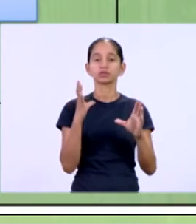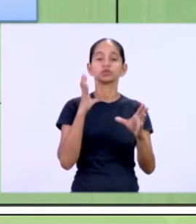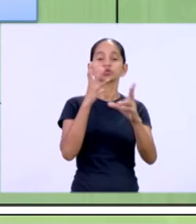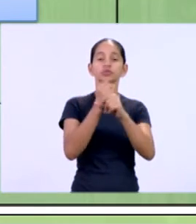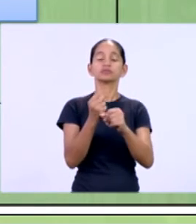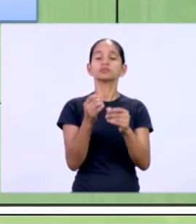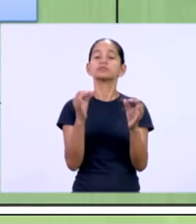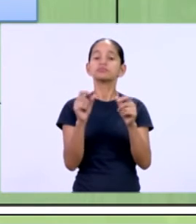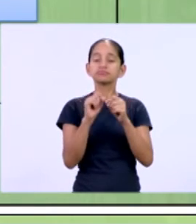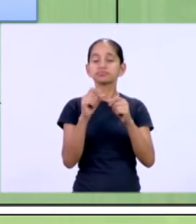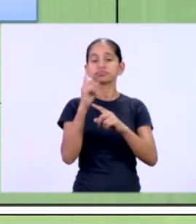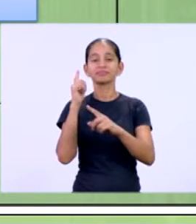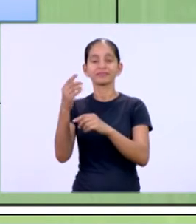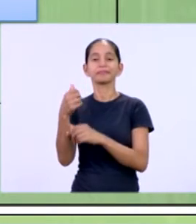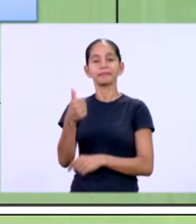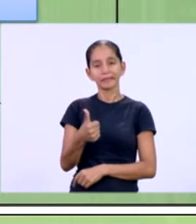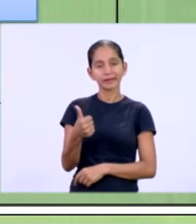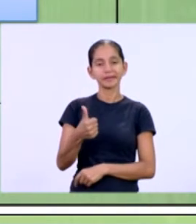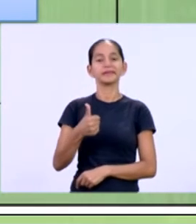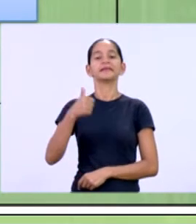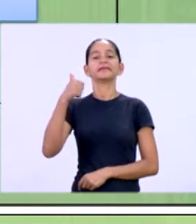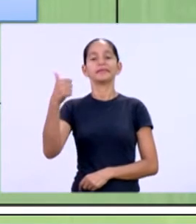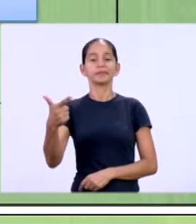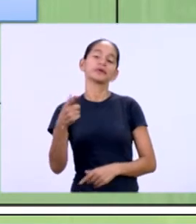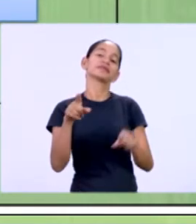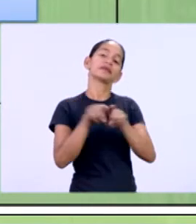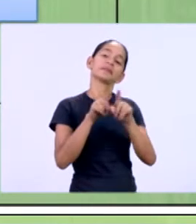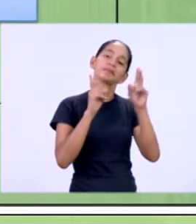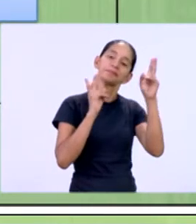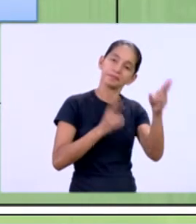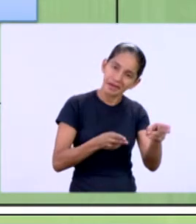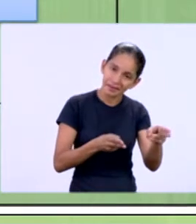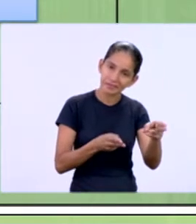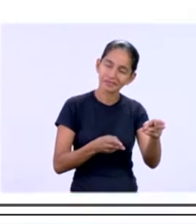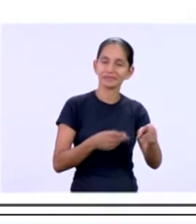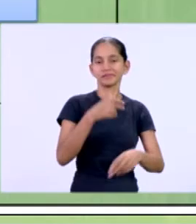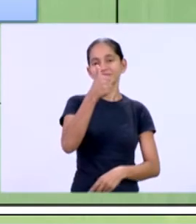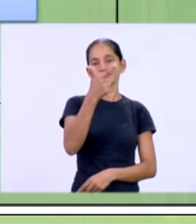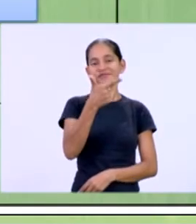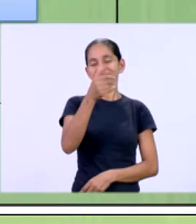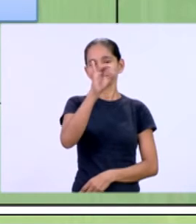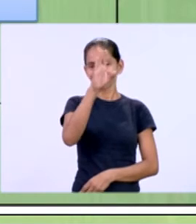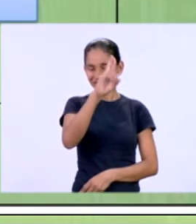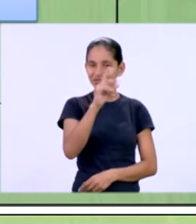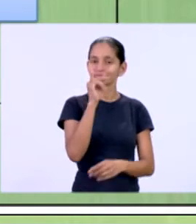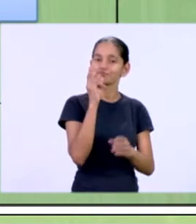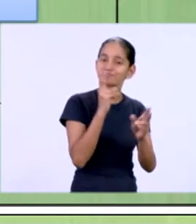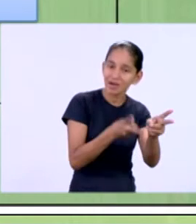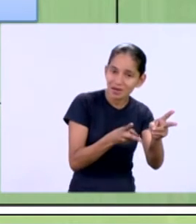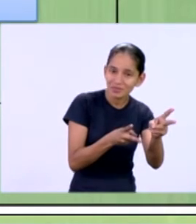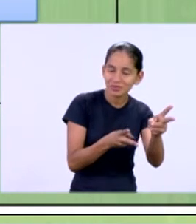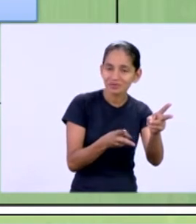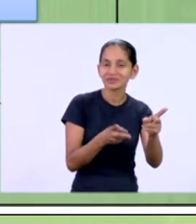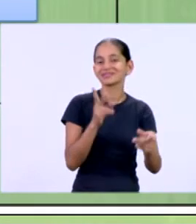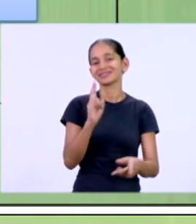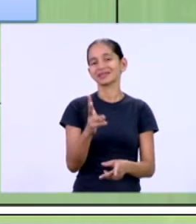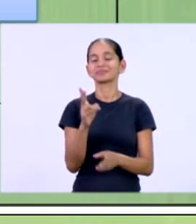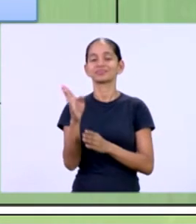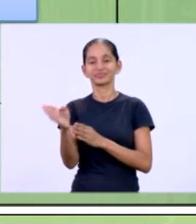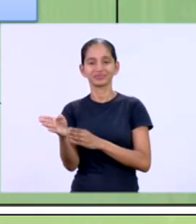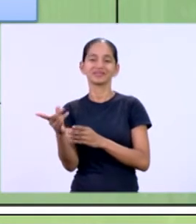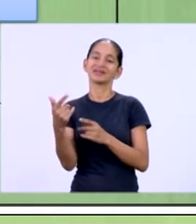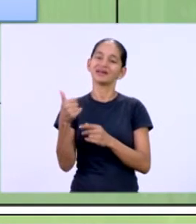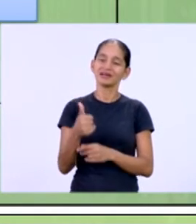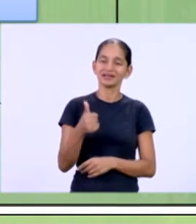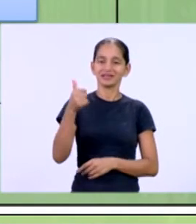vezes 8, vezes 15, chego no valor, ou direto em 20 também chego no valor. Contribuição social é o mesmo valor aqui, dos últimos